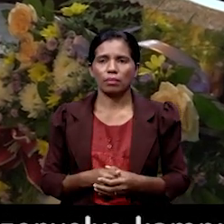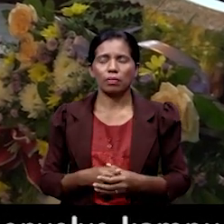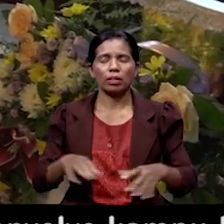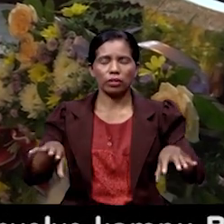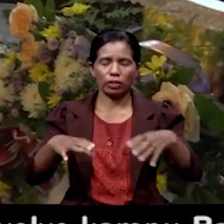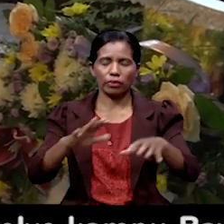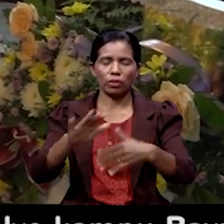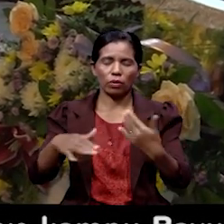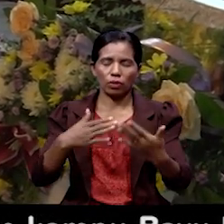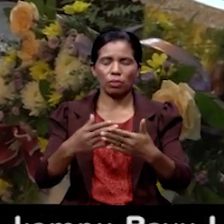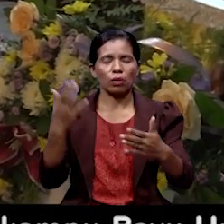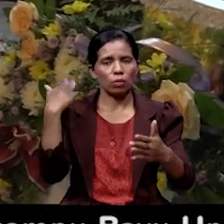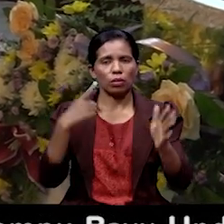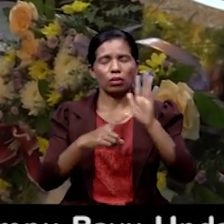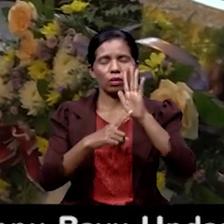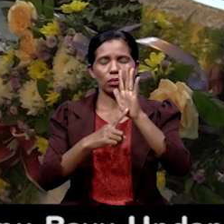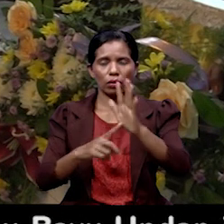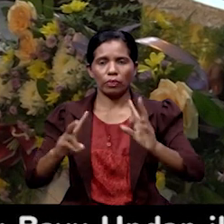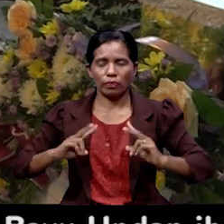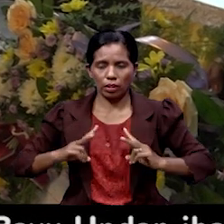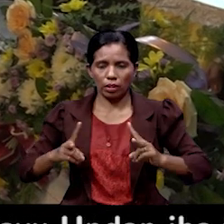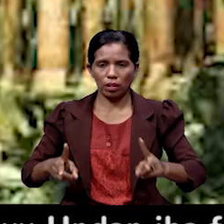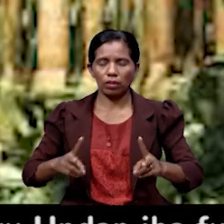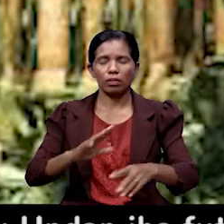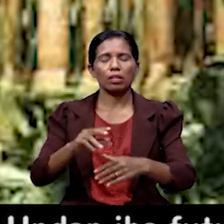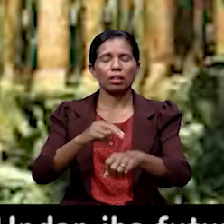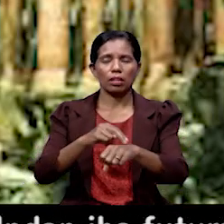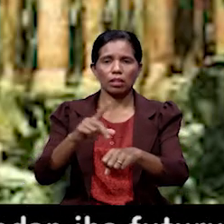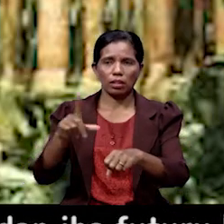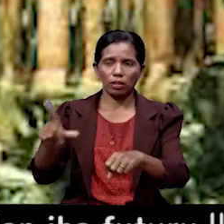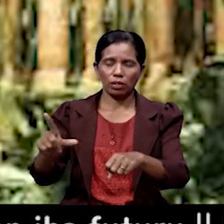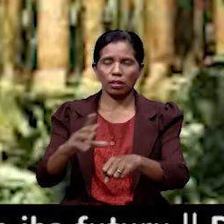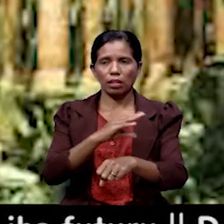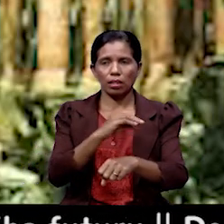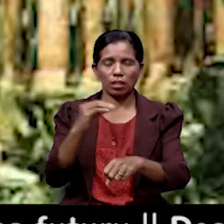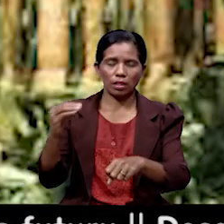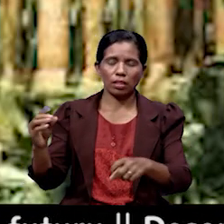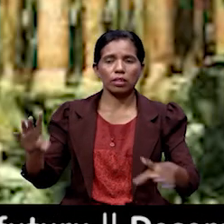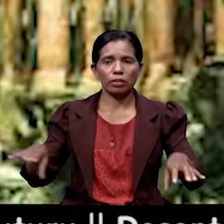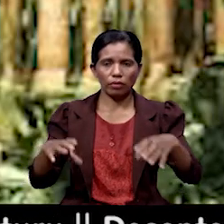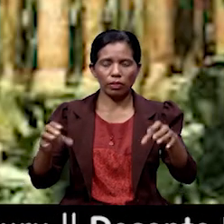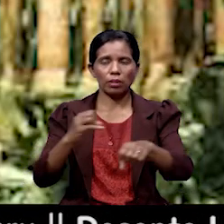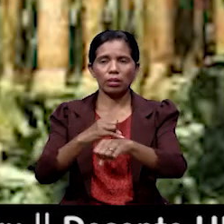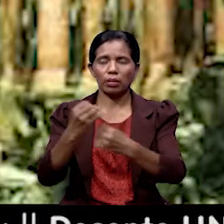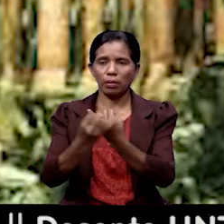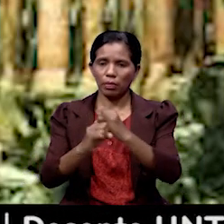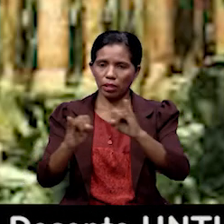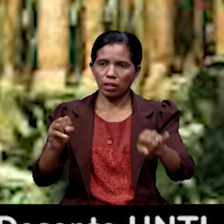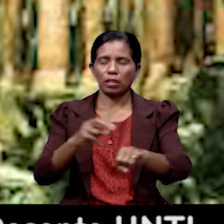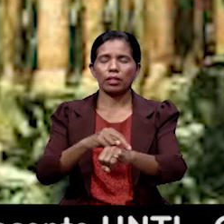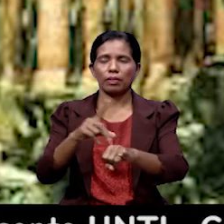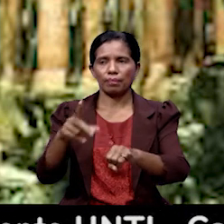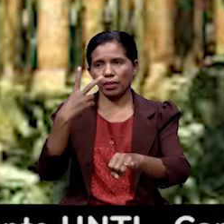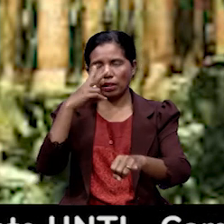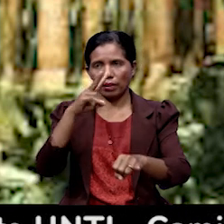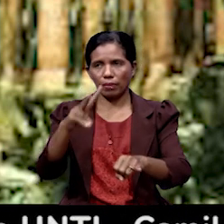nebe manifesta husi Combatentes Libertação Nacional e a luta ba independência nacional. Hareba contribuição e a luta libertação